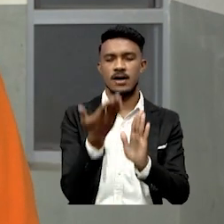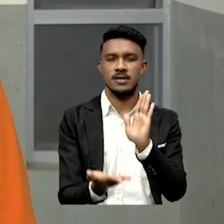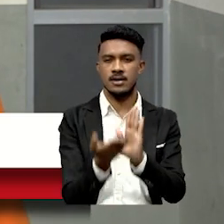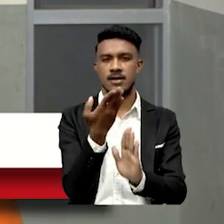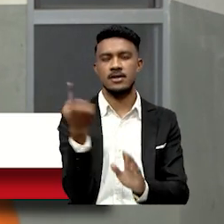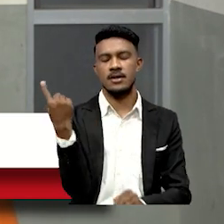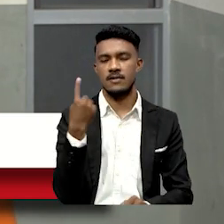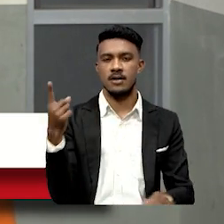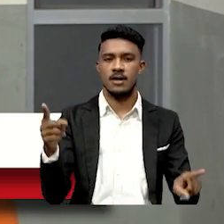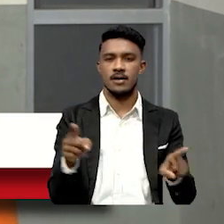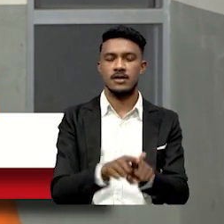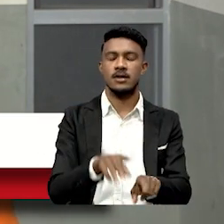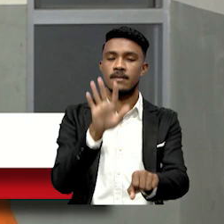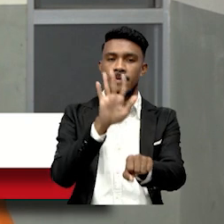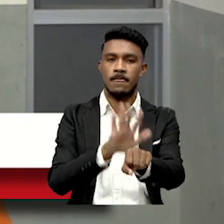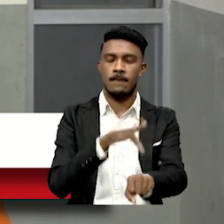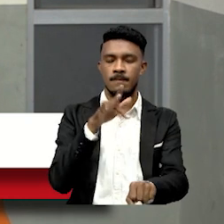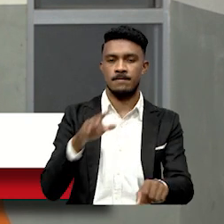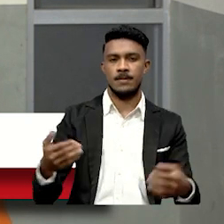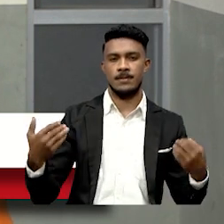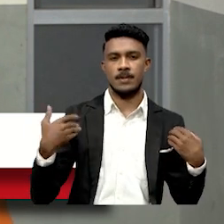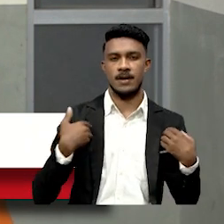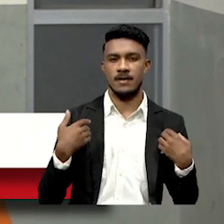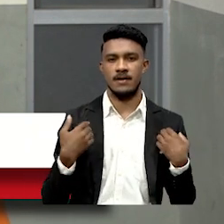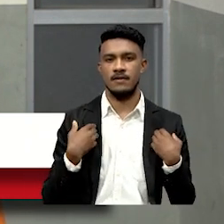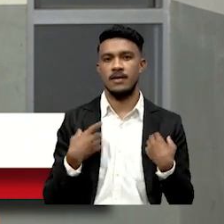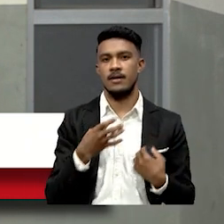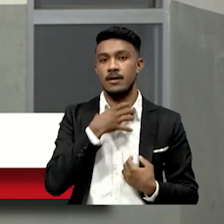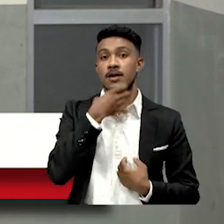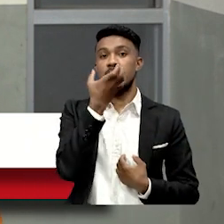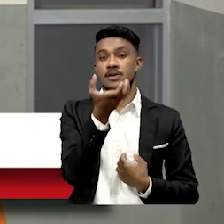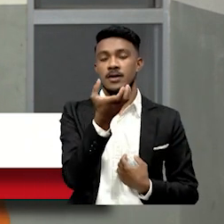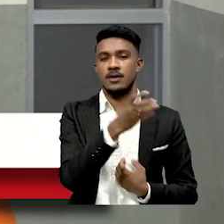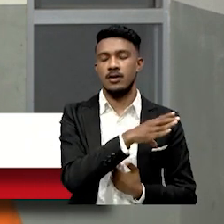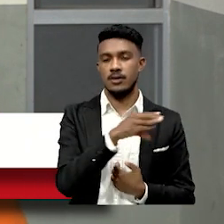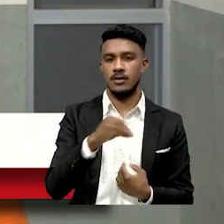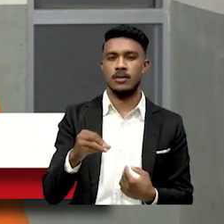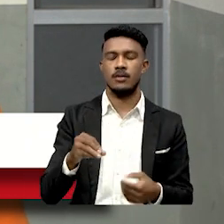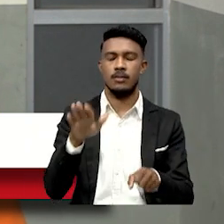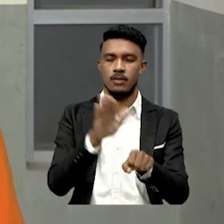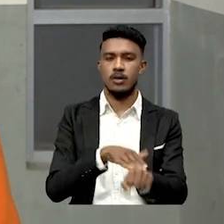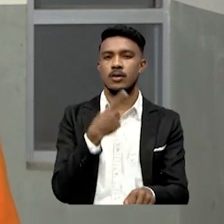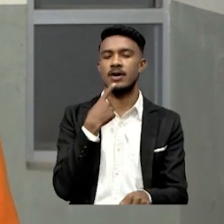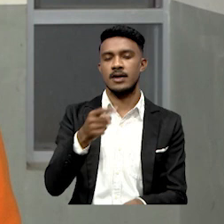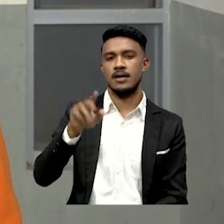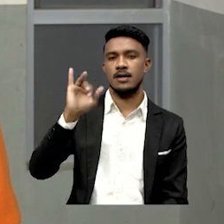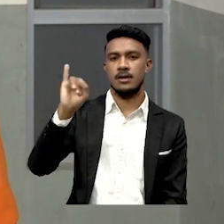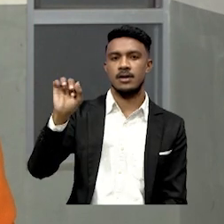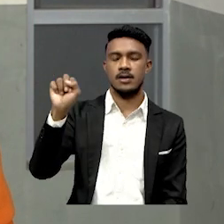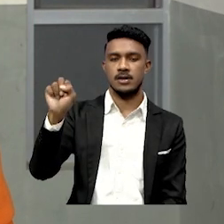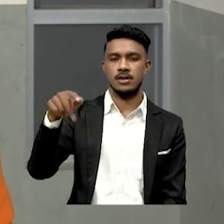maka infecção ia respiratório vai bem bolo de ispa ira neve maka